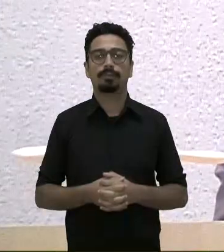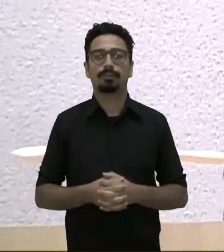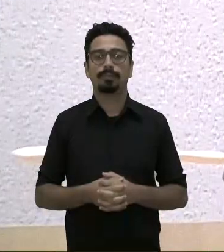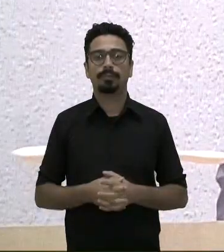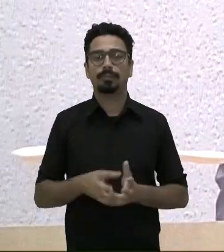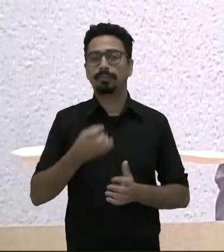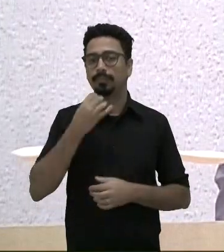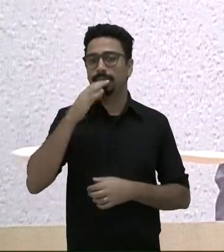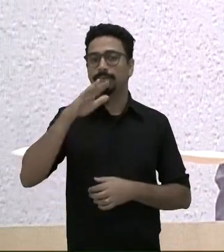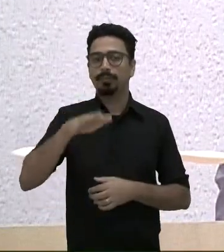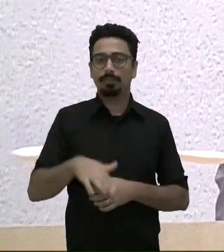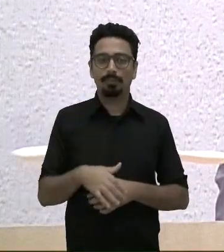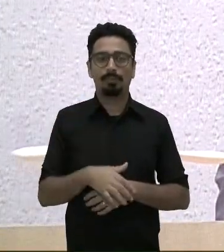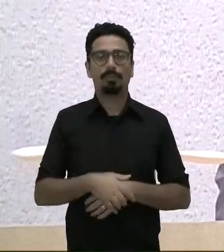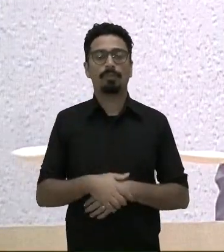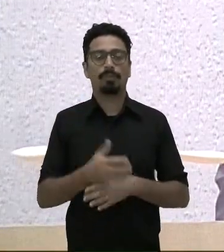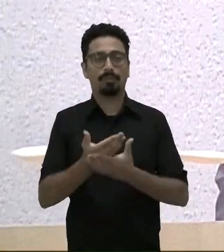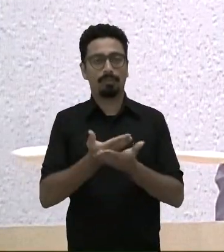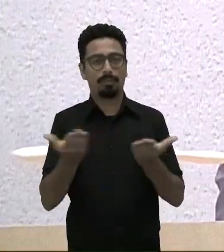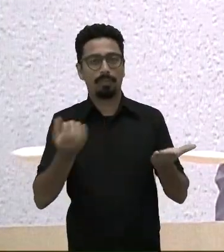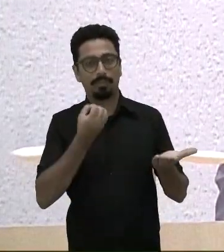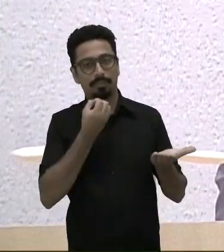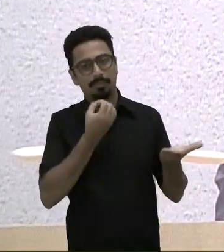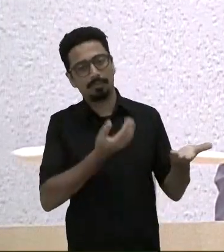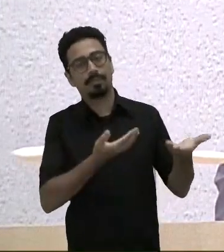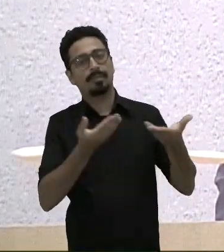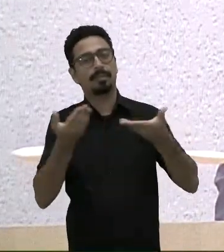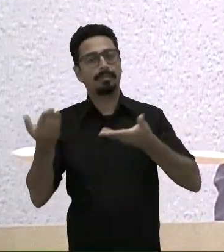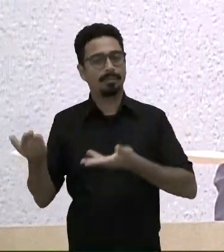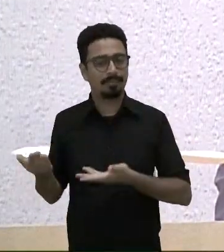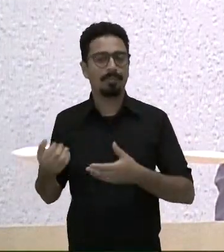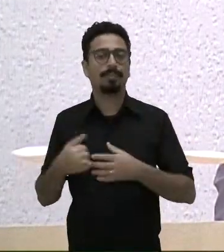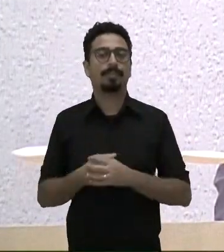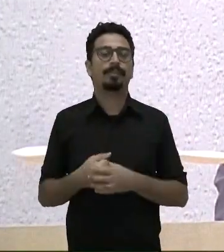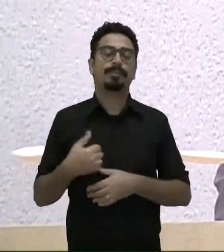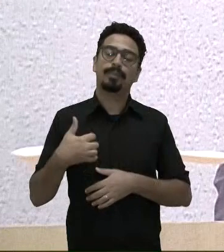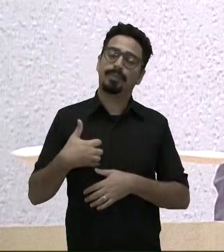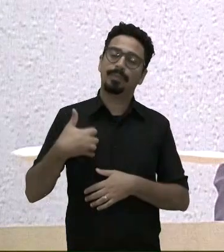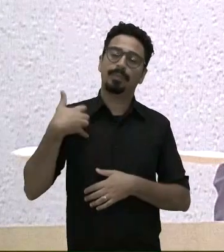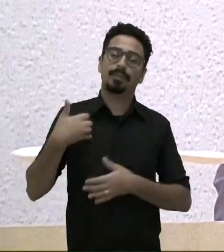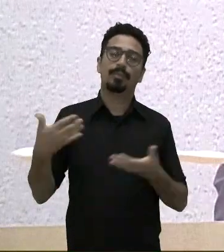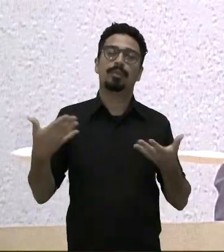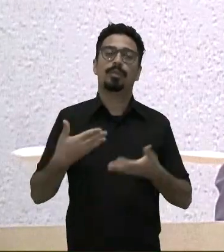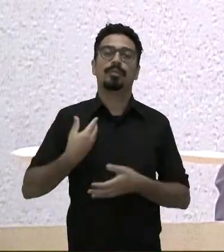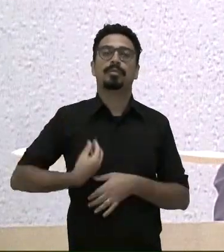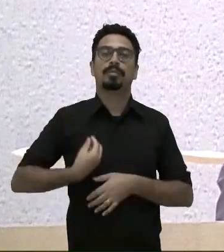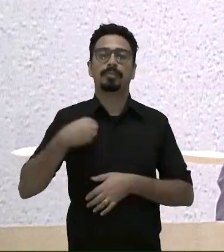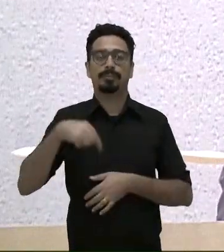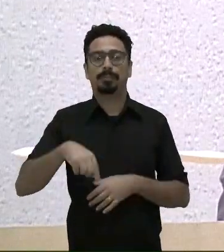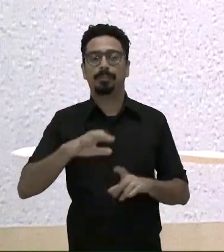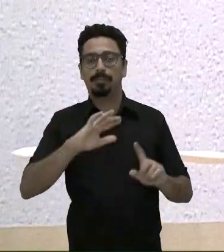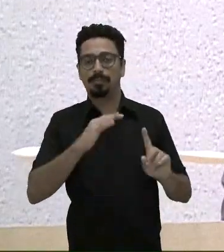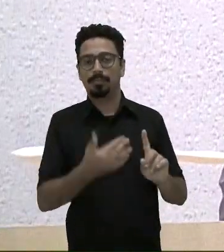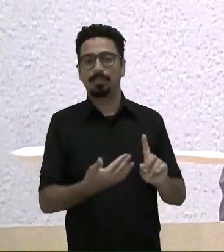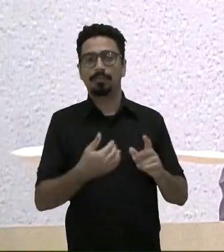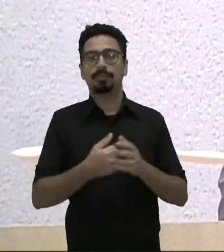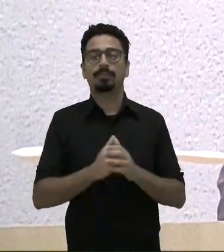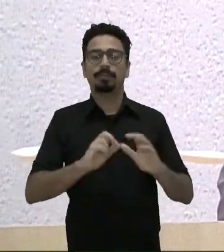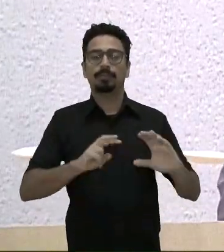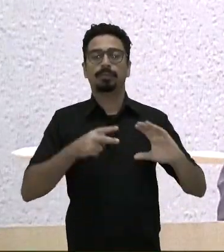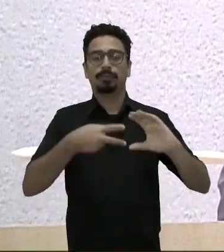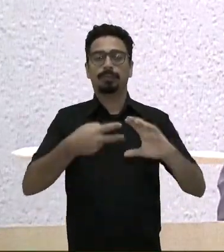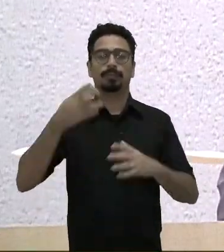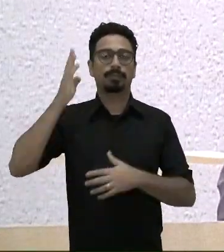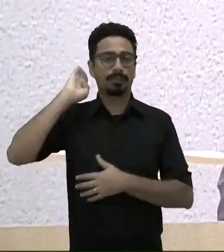Boa tarde, sejam todos bem-vindos. É uma grande honra fazer parte, né, dessa homenagem. A Câmara Municipal de